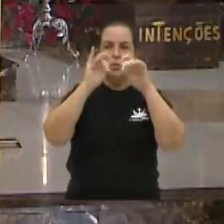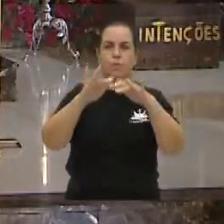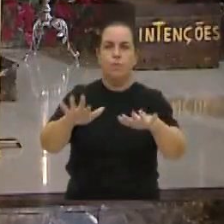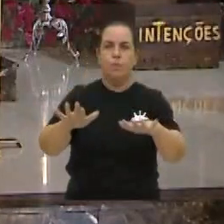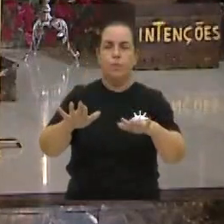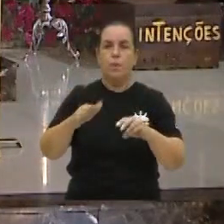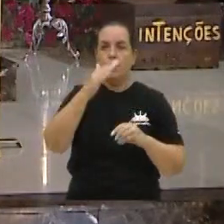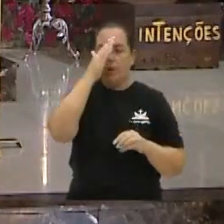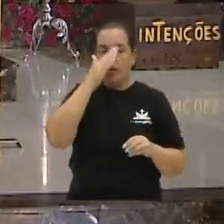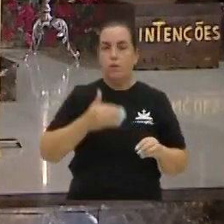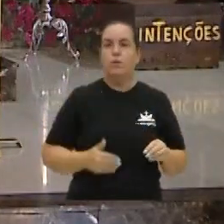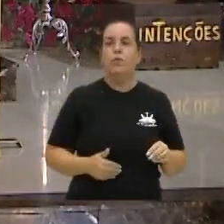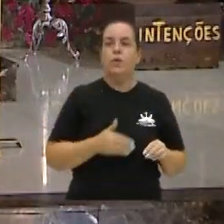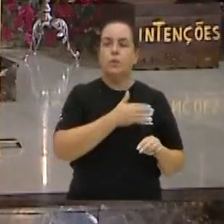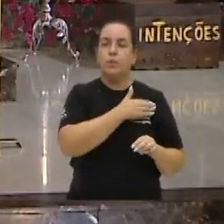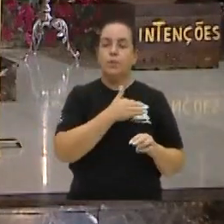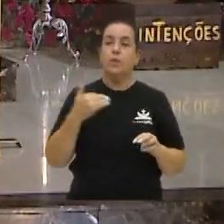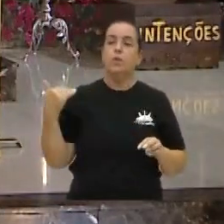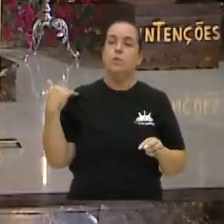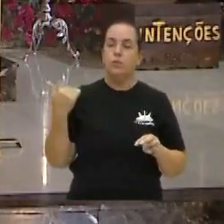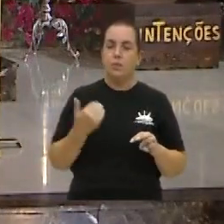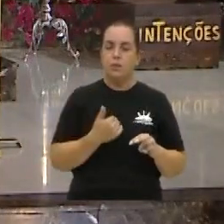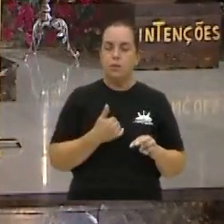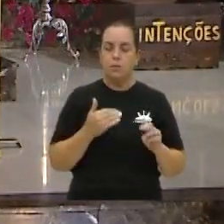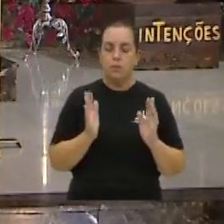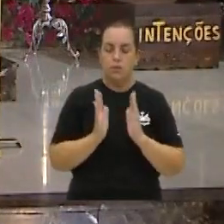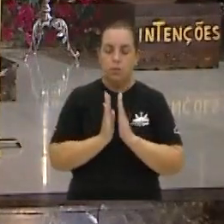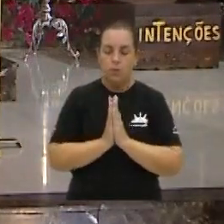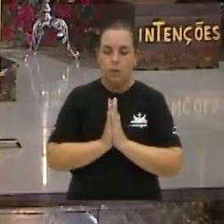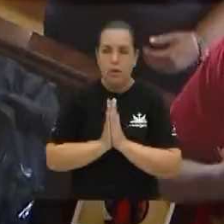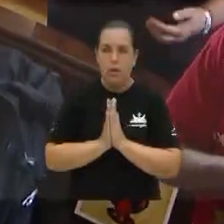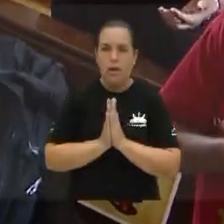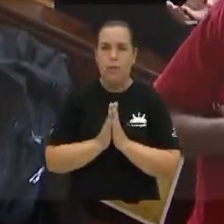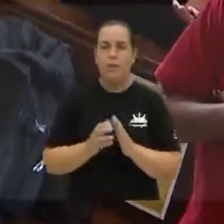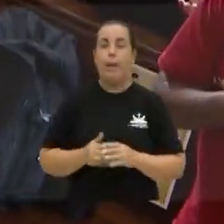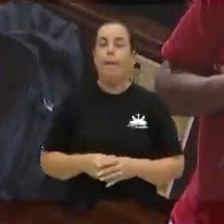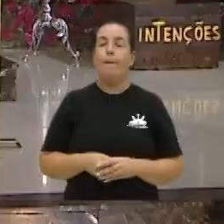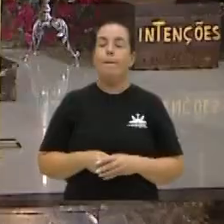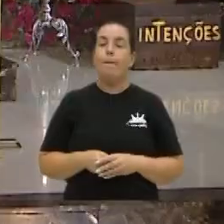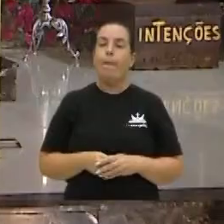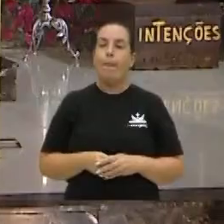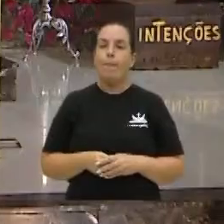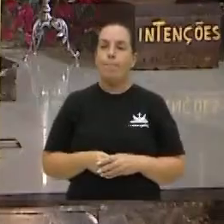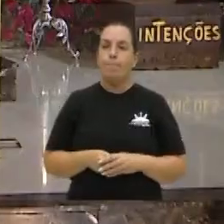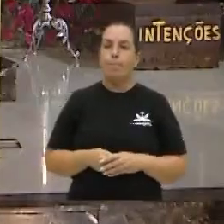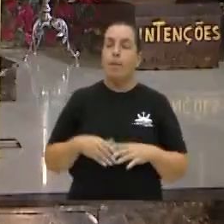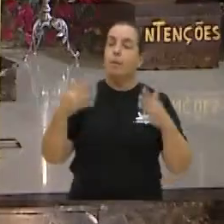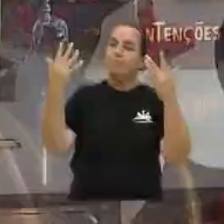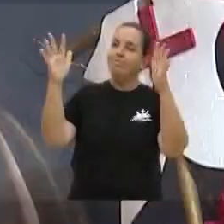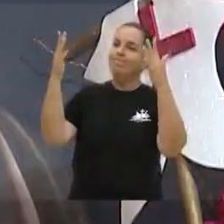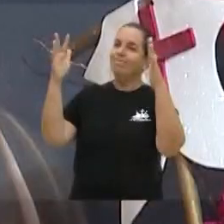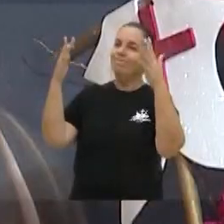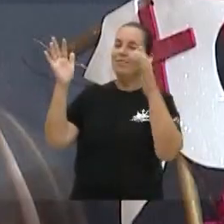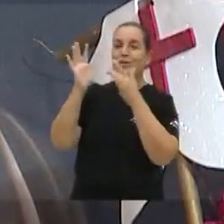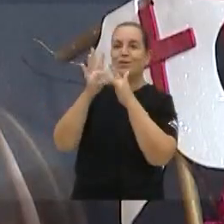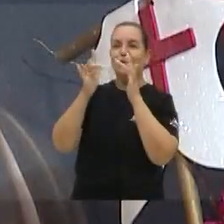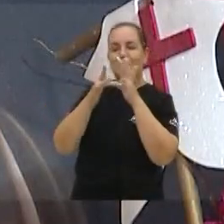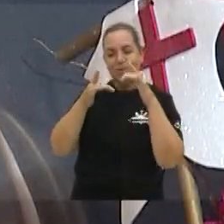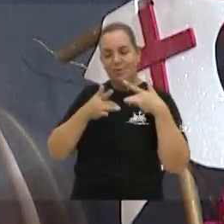todos, o Pai, o Filho e o Espírito Santo. Amém. Uma salva de palmas a